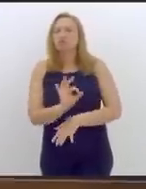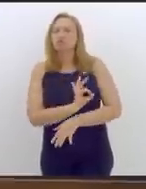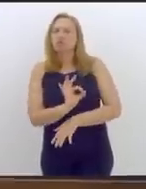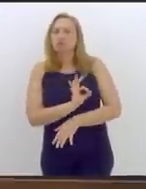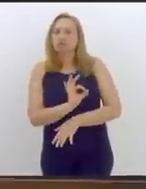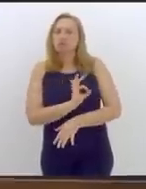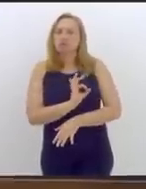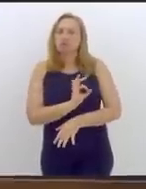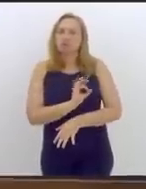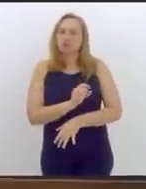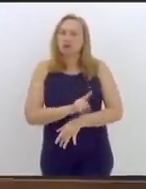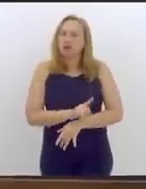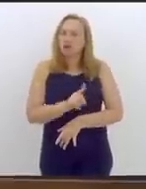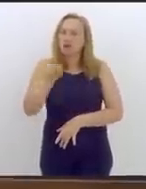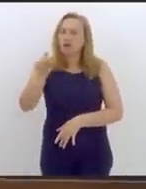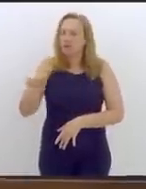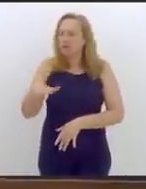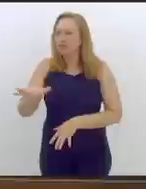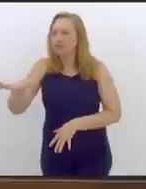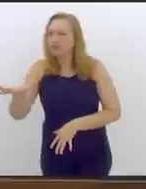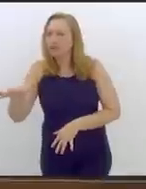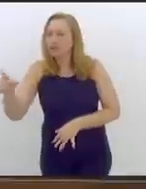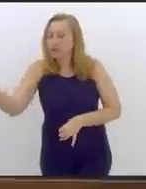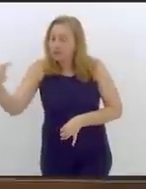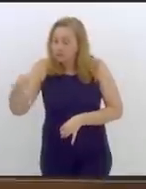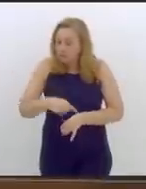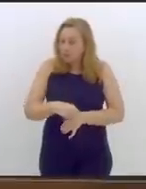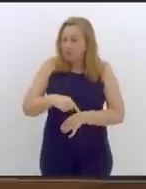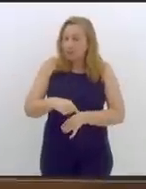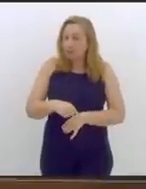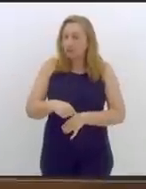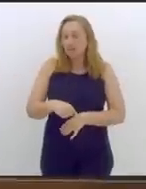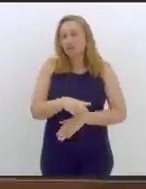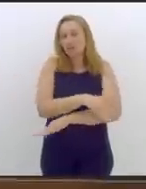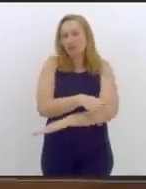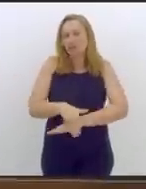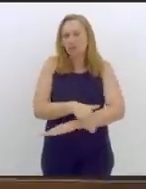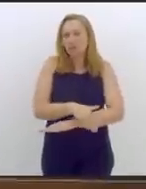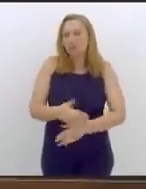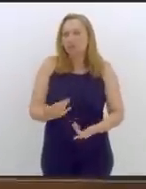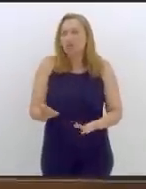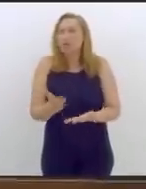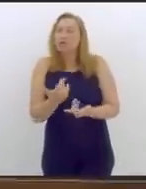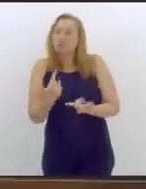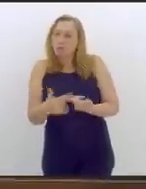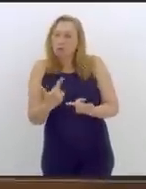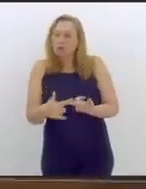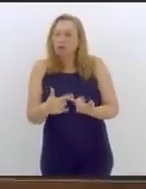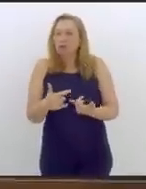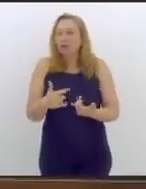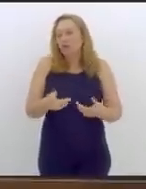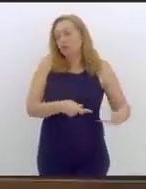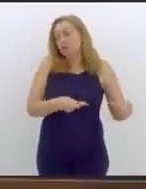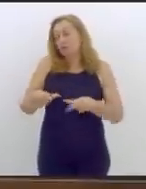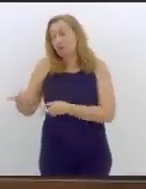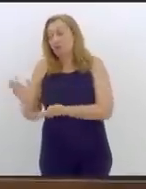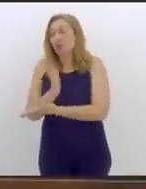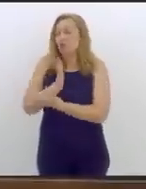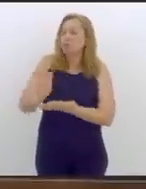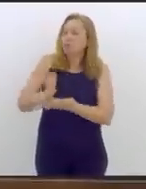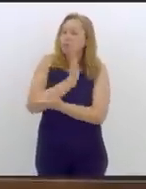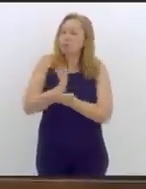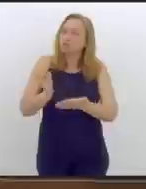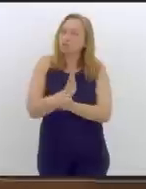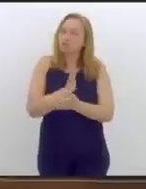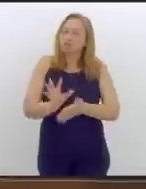mais esse policiais aqui para baixo porque eu já Visitei algumas que você chegar lá o policial não tem o que fazer é realidade é essa é no